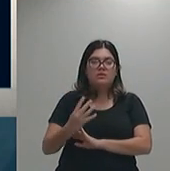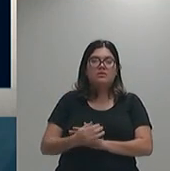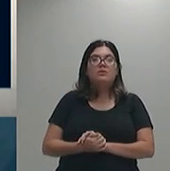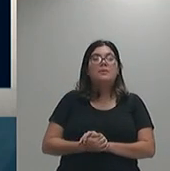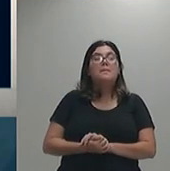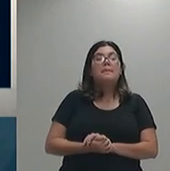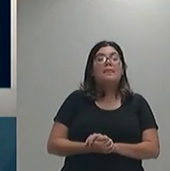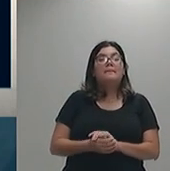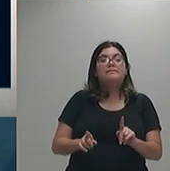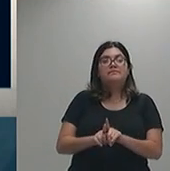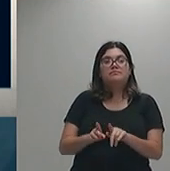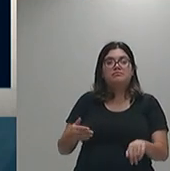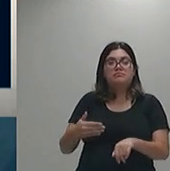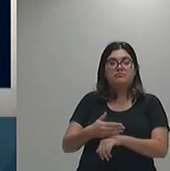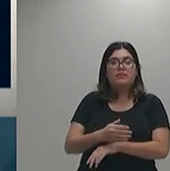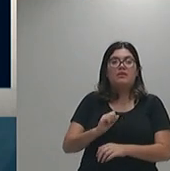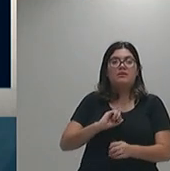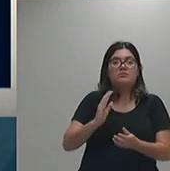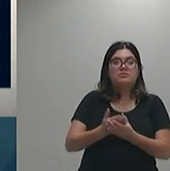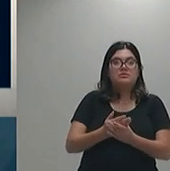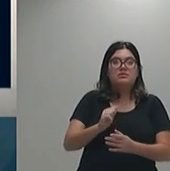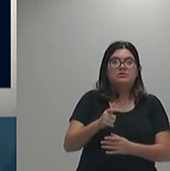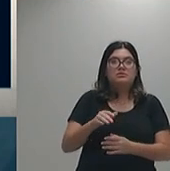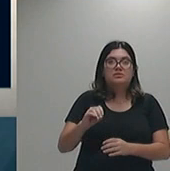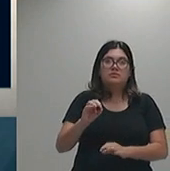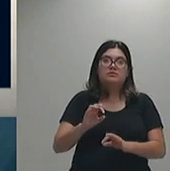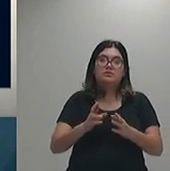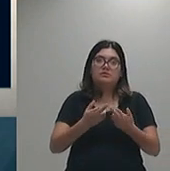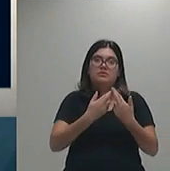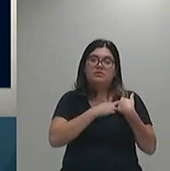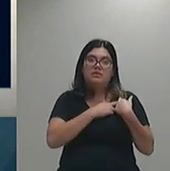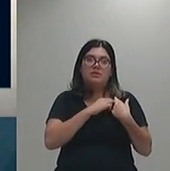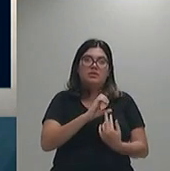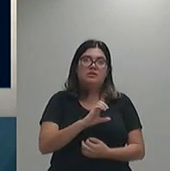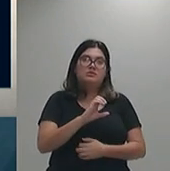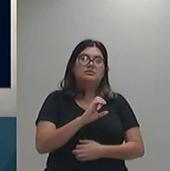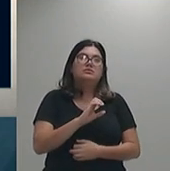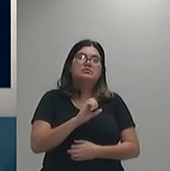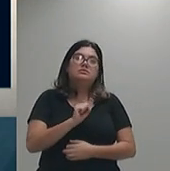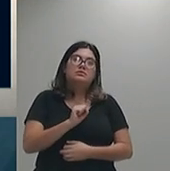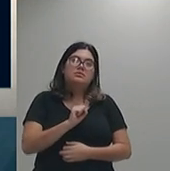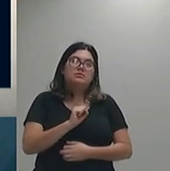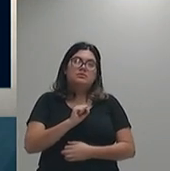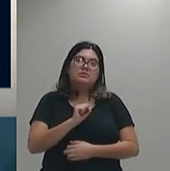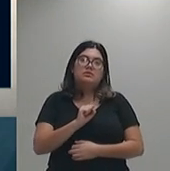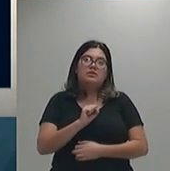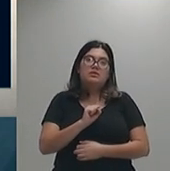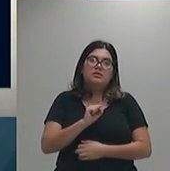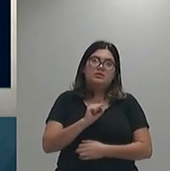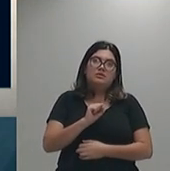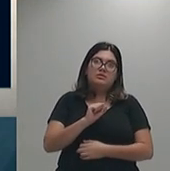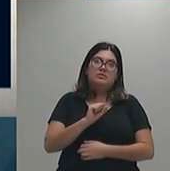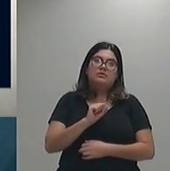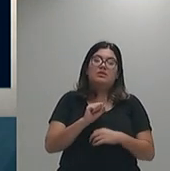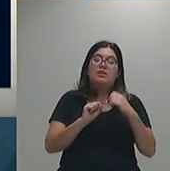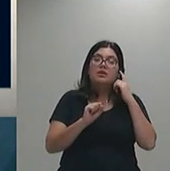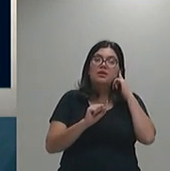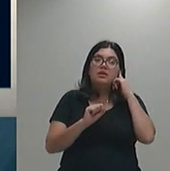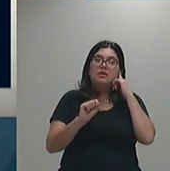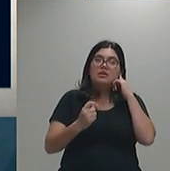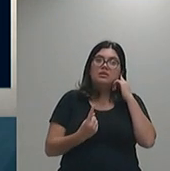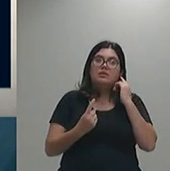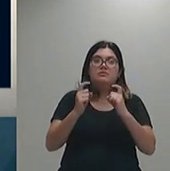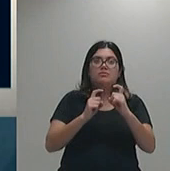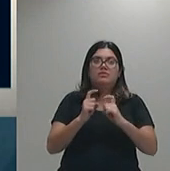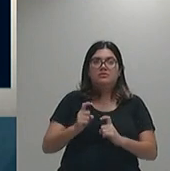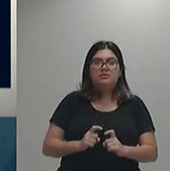ingresso da ação de responsabilidade em face de F C D E F de Aécio e os administradores da companhia na